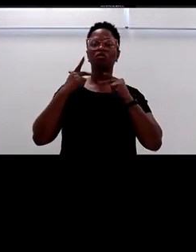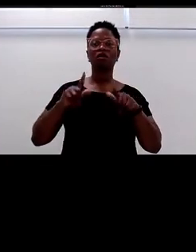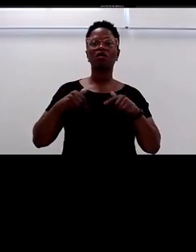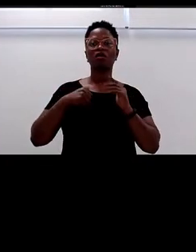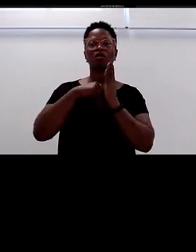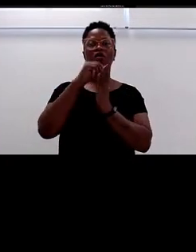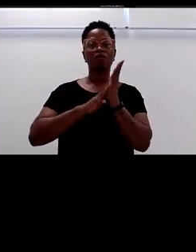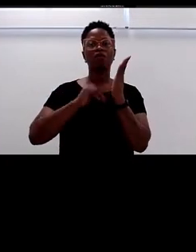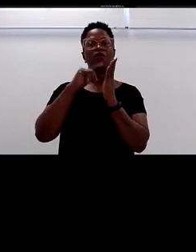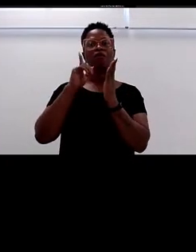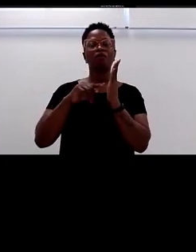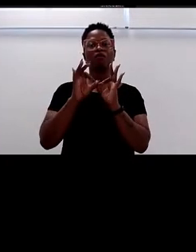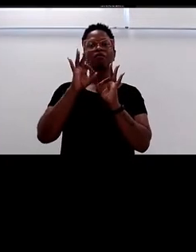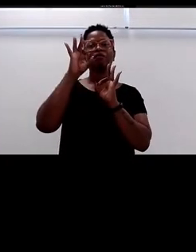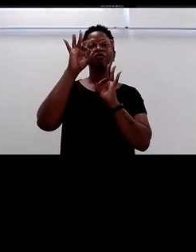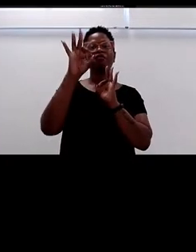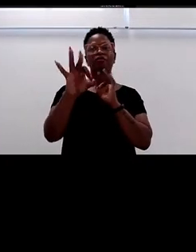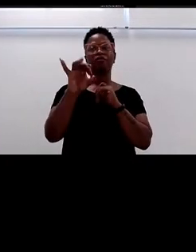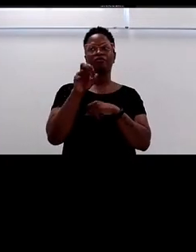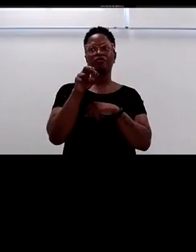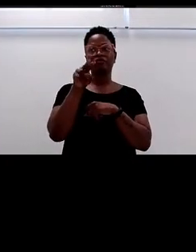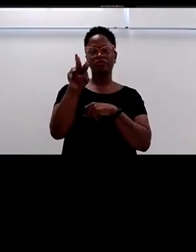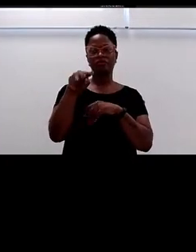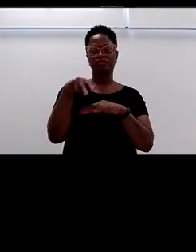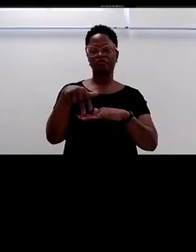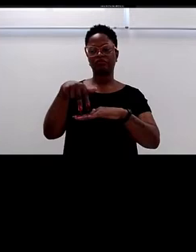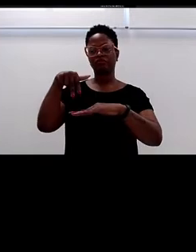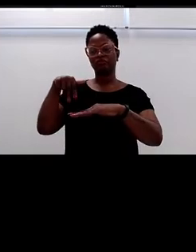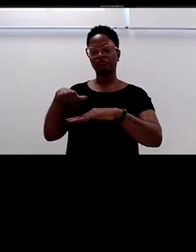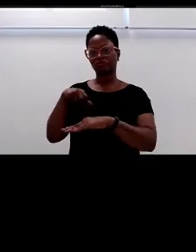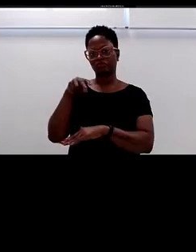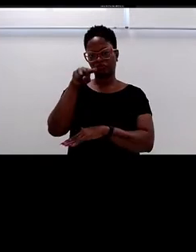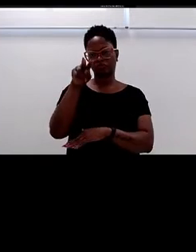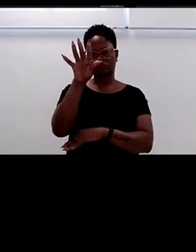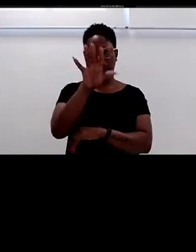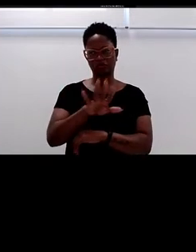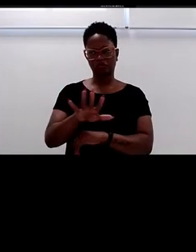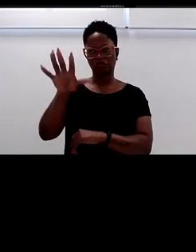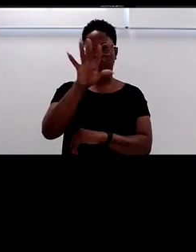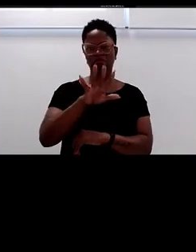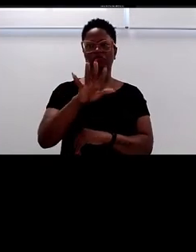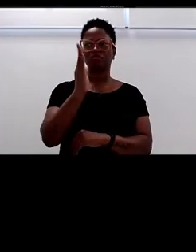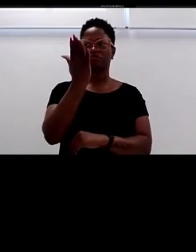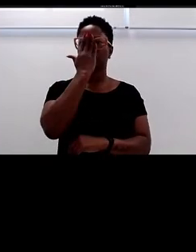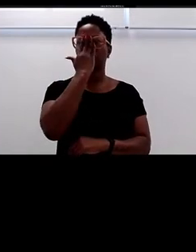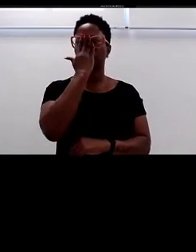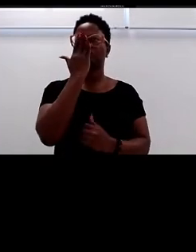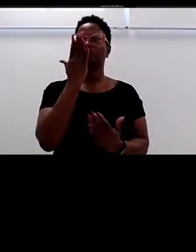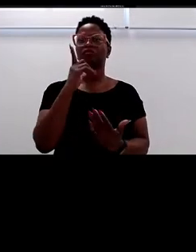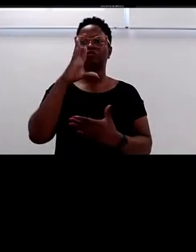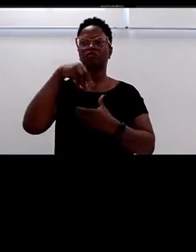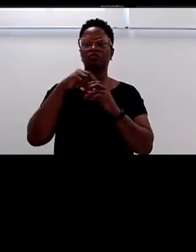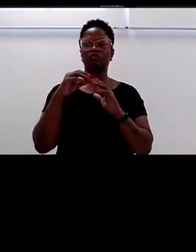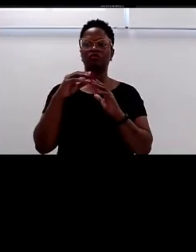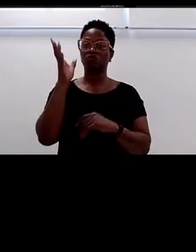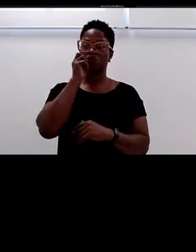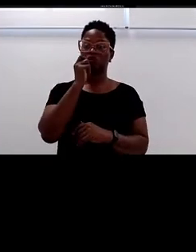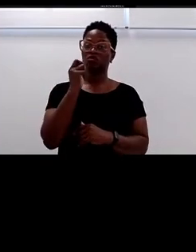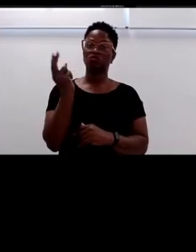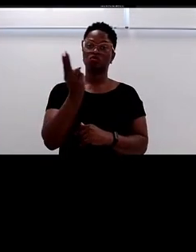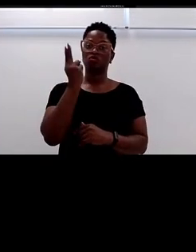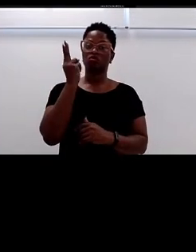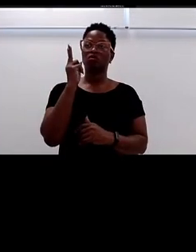distância. Então, aquela leitura de nariz colado, de tempo que você tem no teu quadro, você não vai ter, não. Ela está numa parede lá em